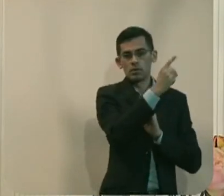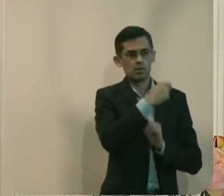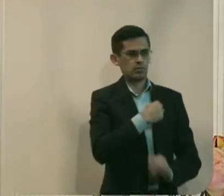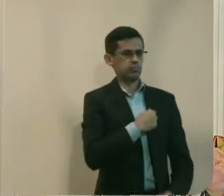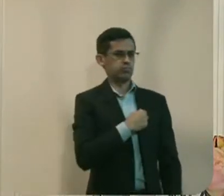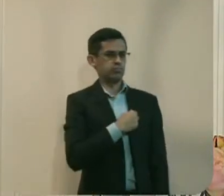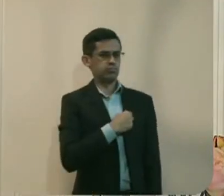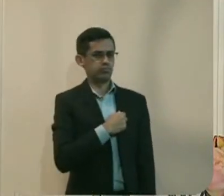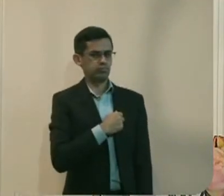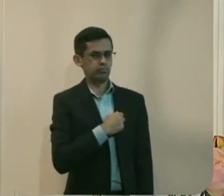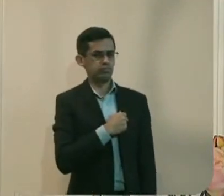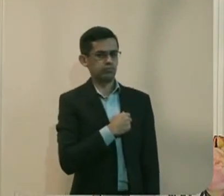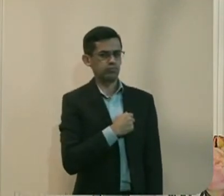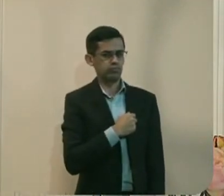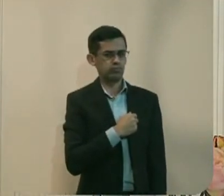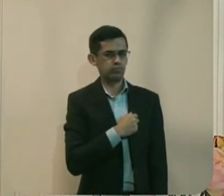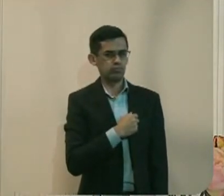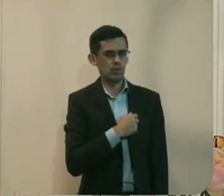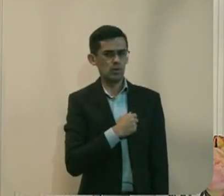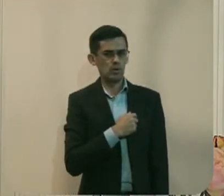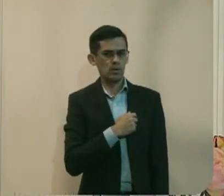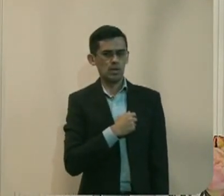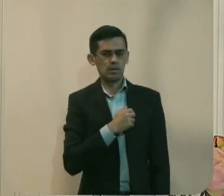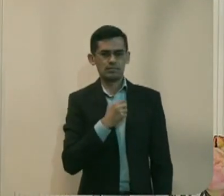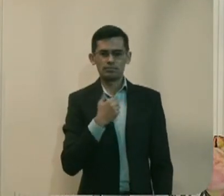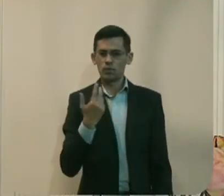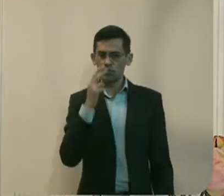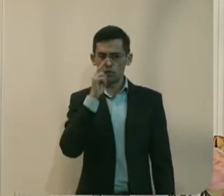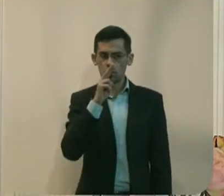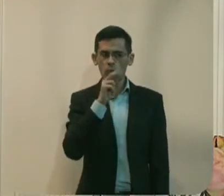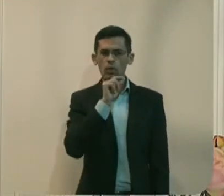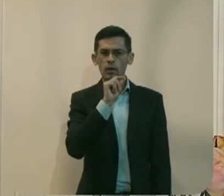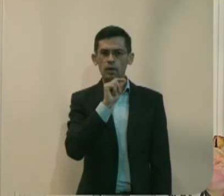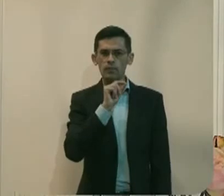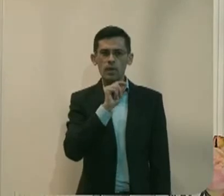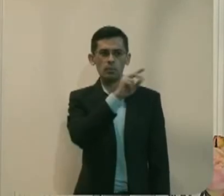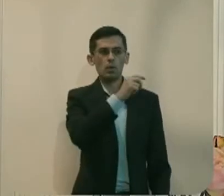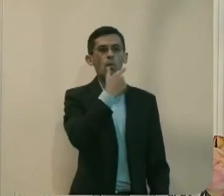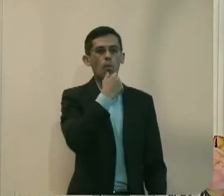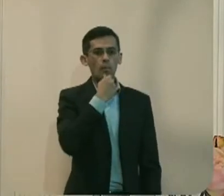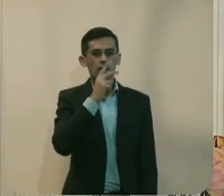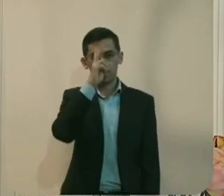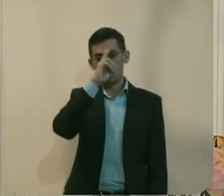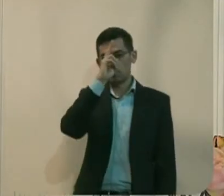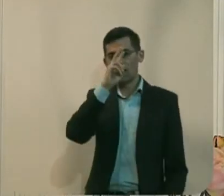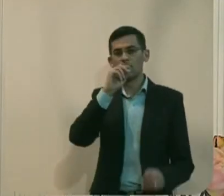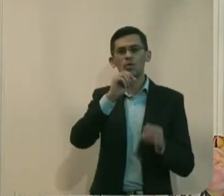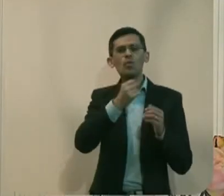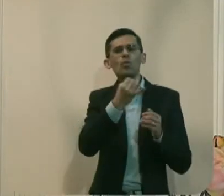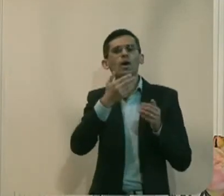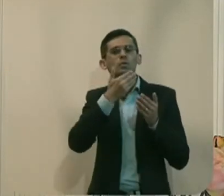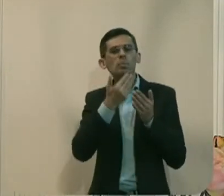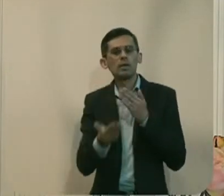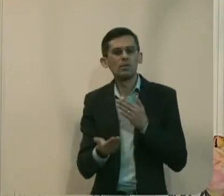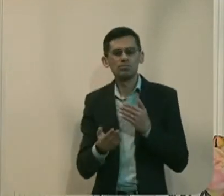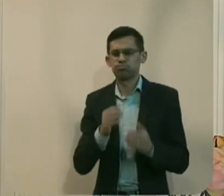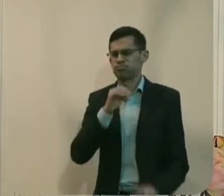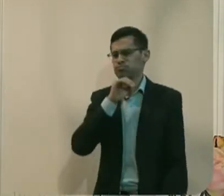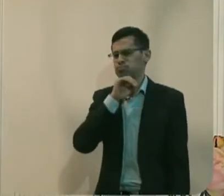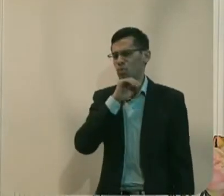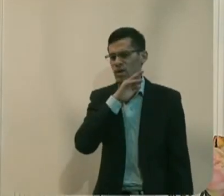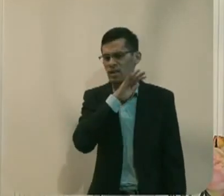nem sei se um daqueles safados vai ver cheque nenhum. Mas é para ele mesmo lembrar quanto ele perdeu. Que coisa